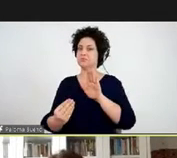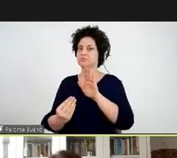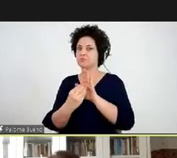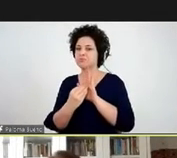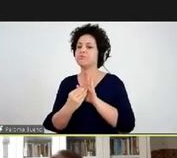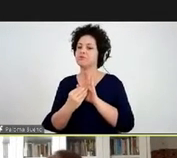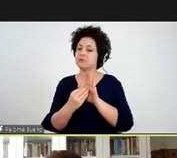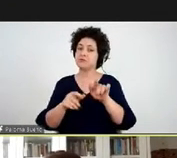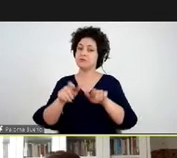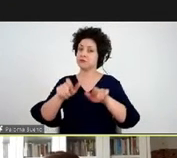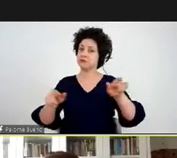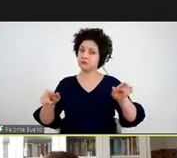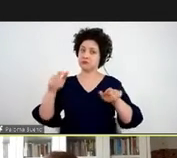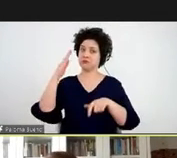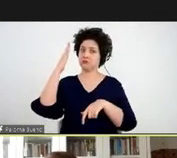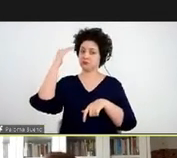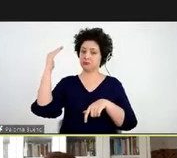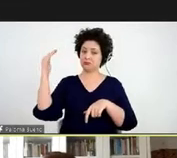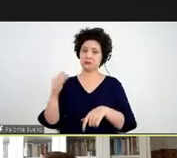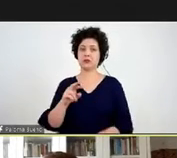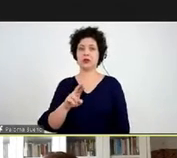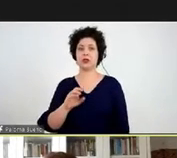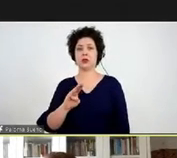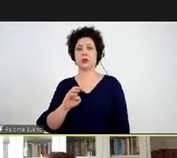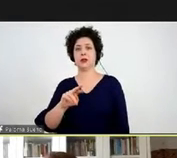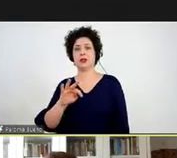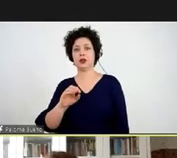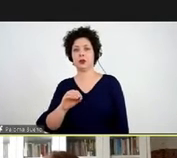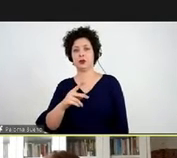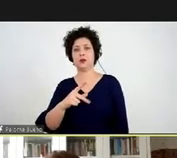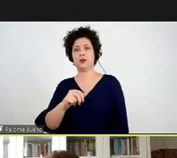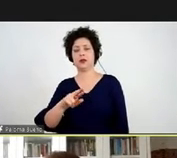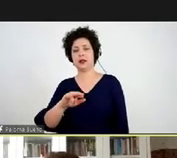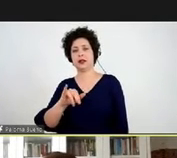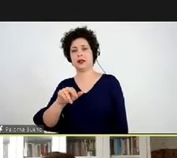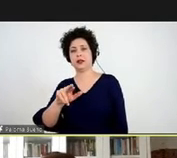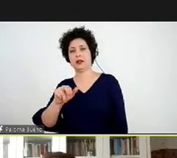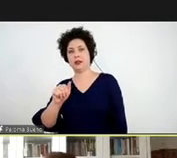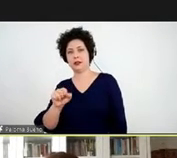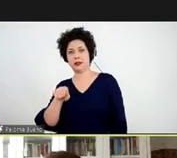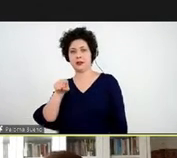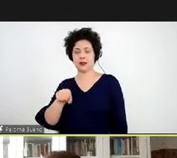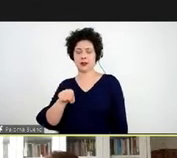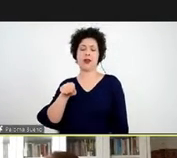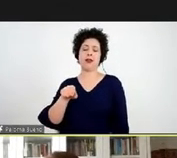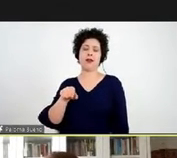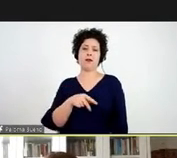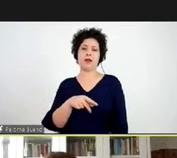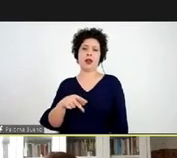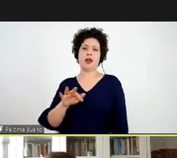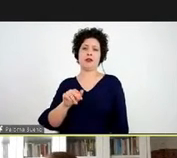de personalidades como Roberto Parreiras, que era diretor executivo da Funarte, o